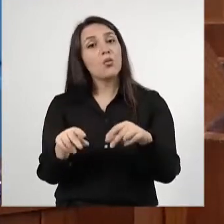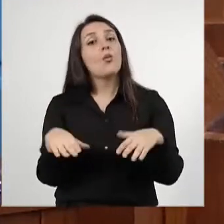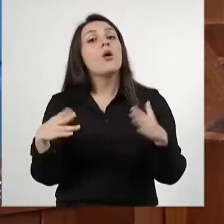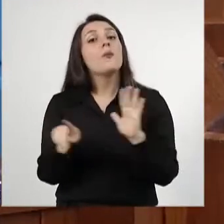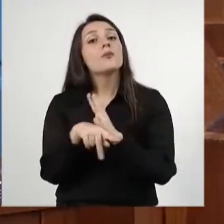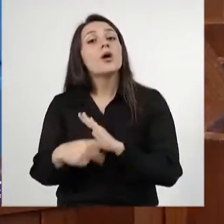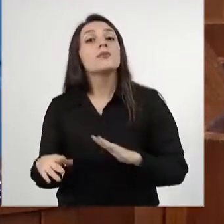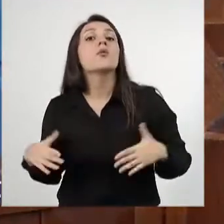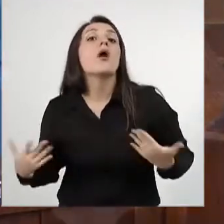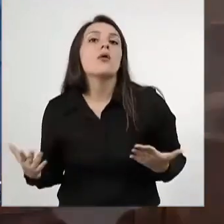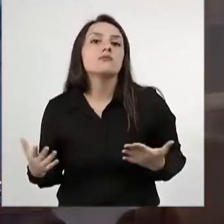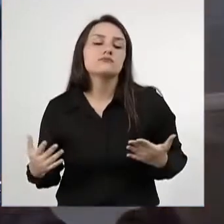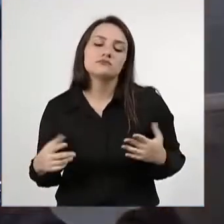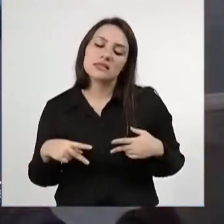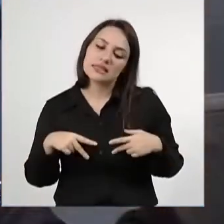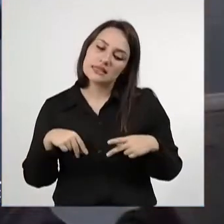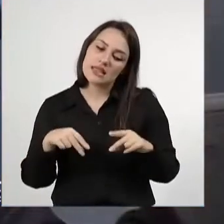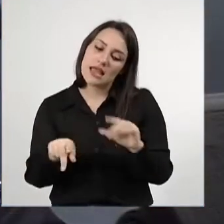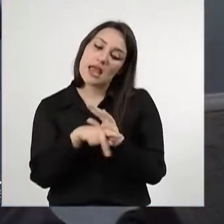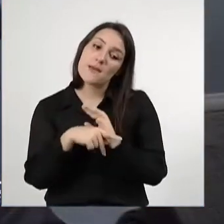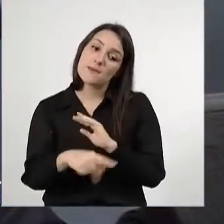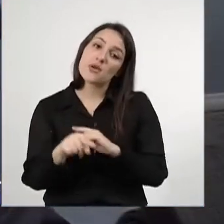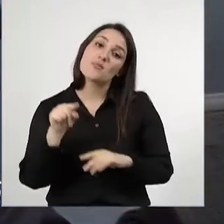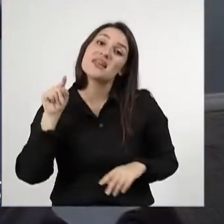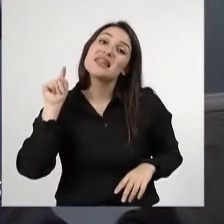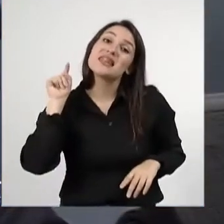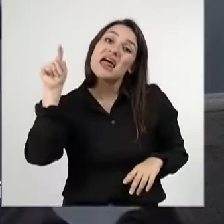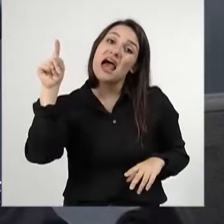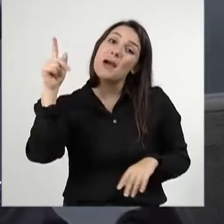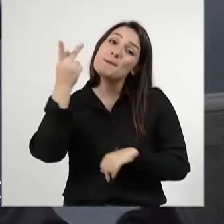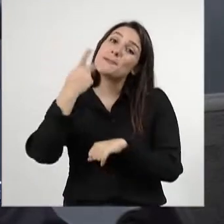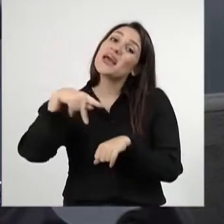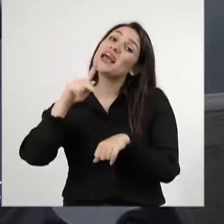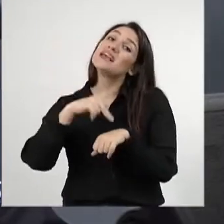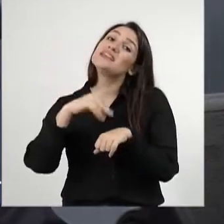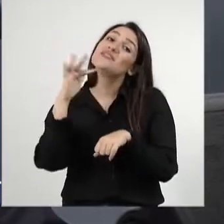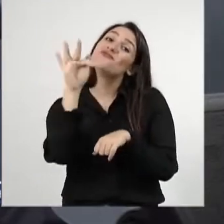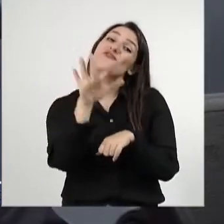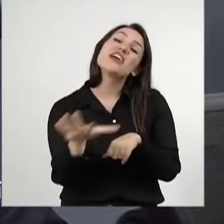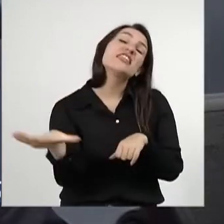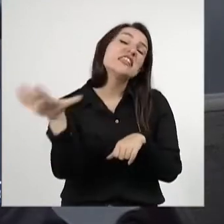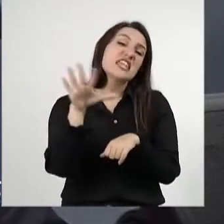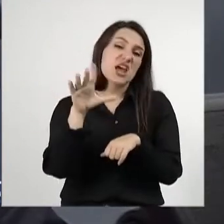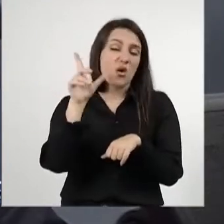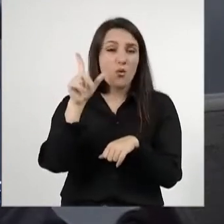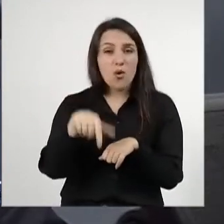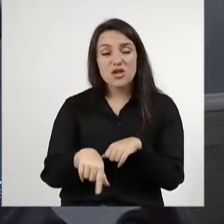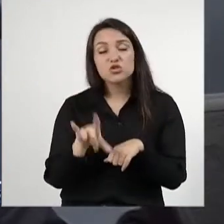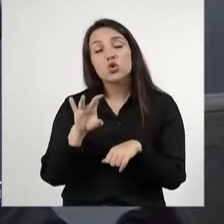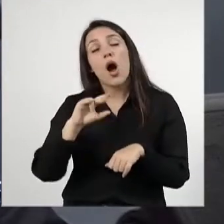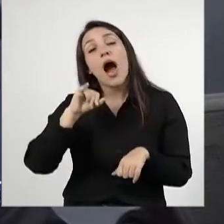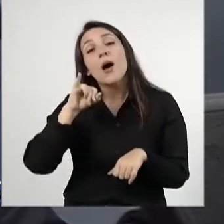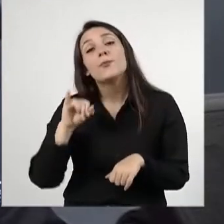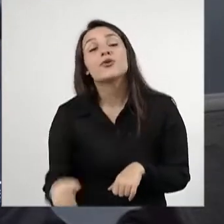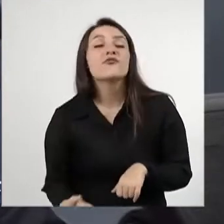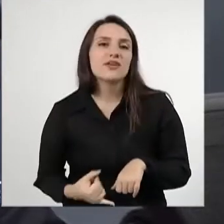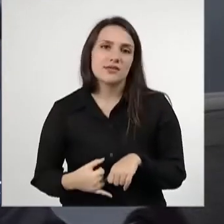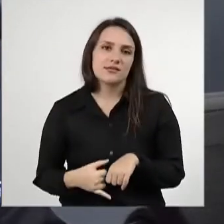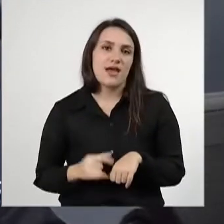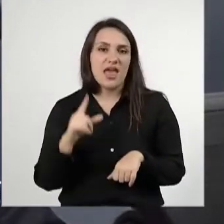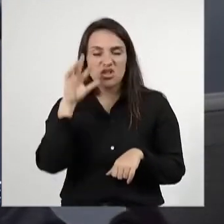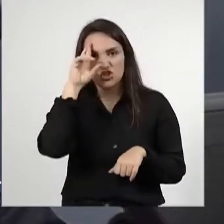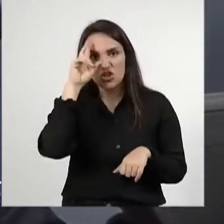que é da União. O índio é usufrutuário, ele não tem escritura, ele não faz financiamento, ele não é